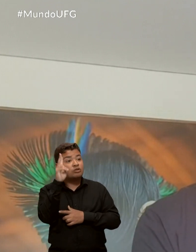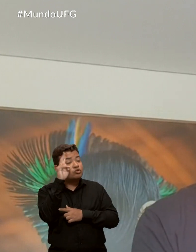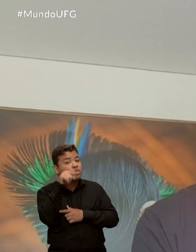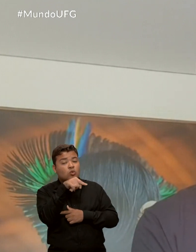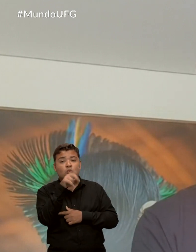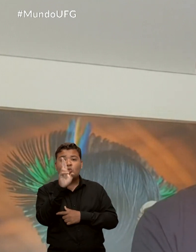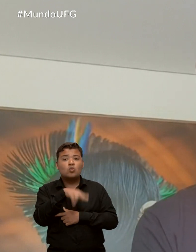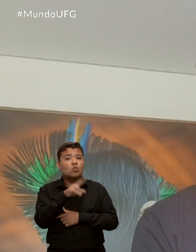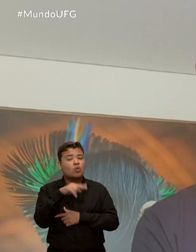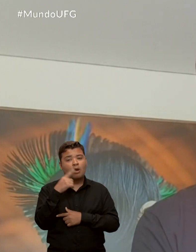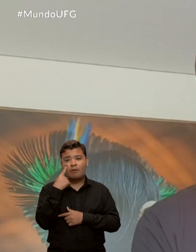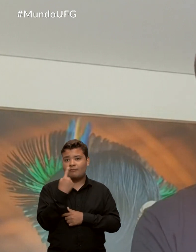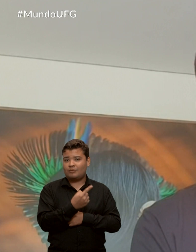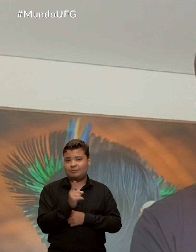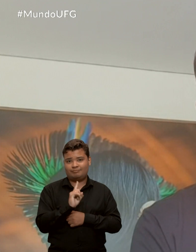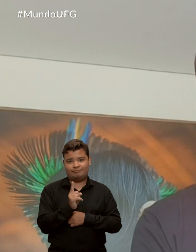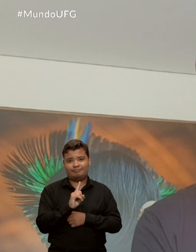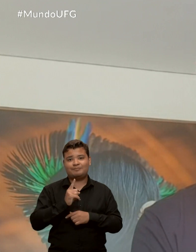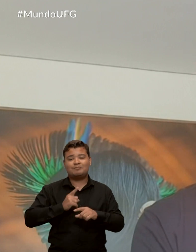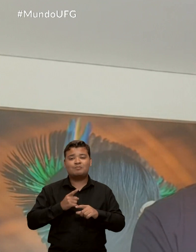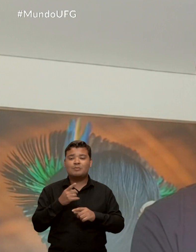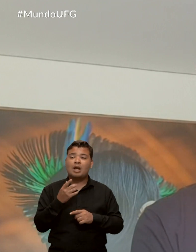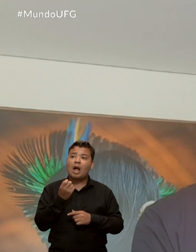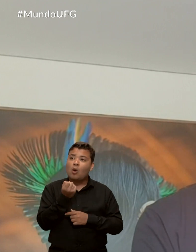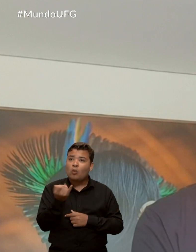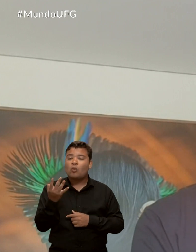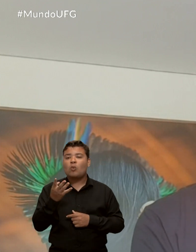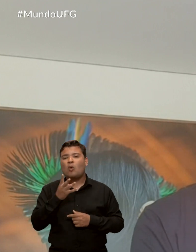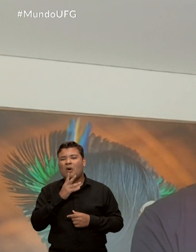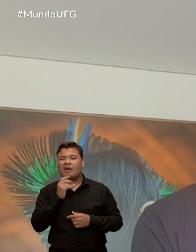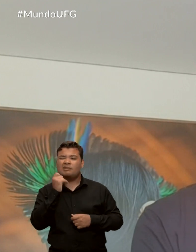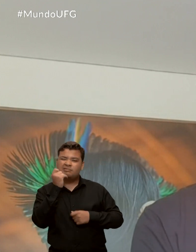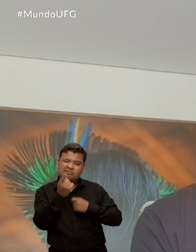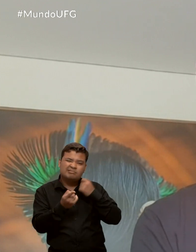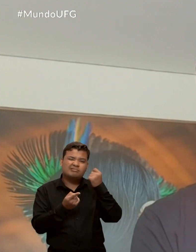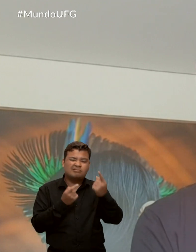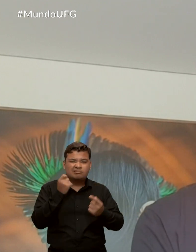Grimm. As pessoas às vezes conhecem algumas histórias, né? Como